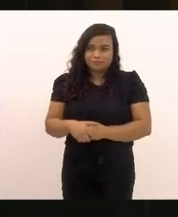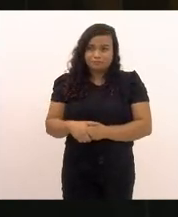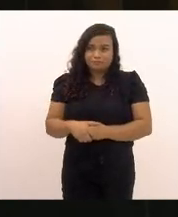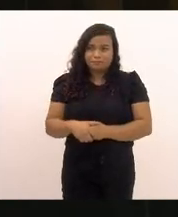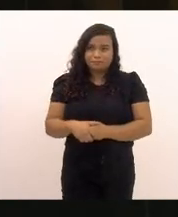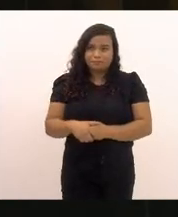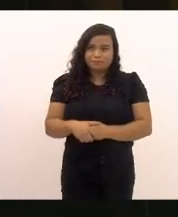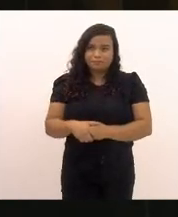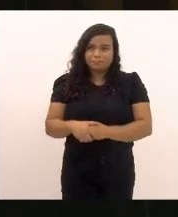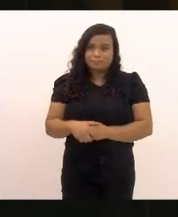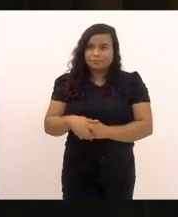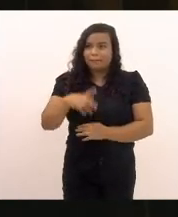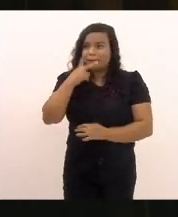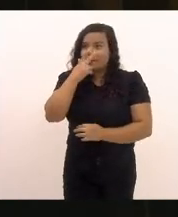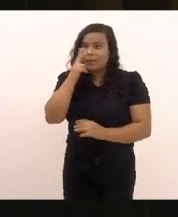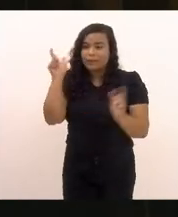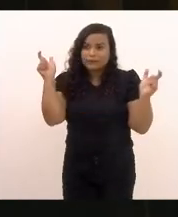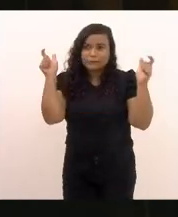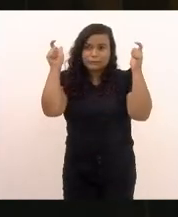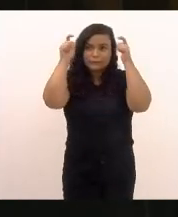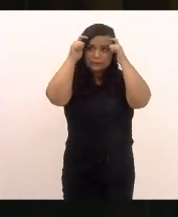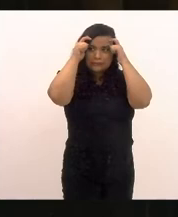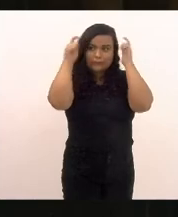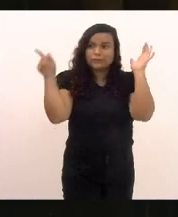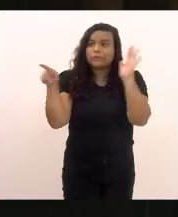rainha do carnaval,